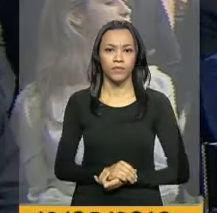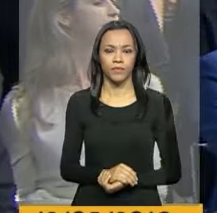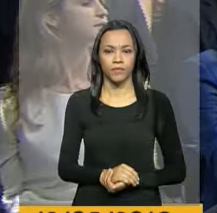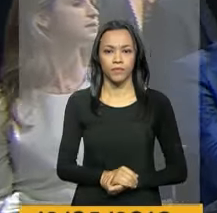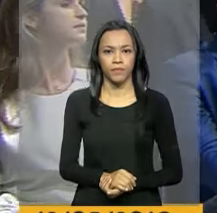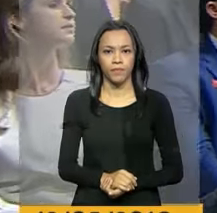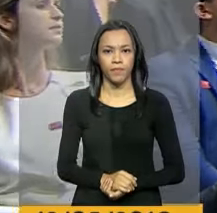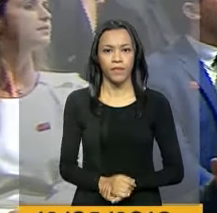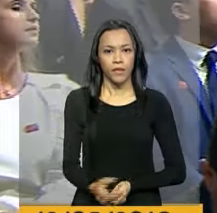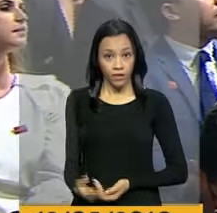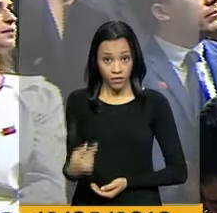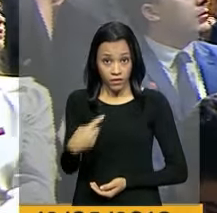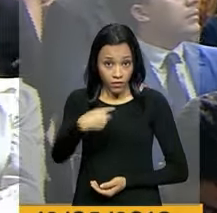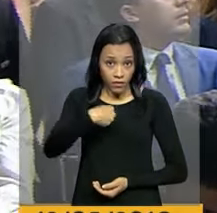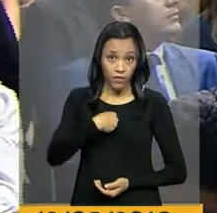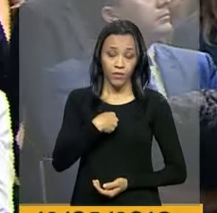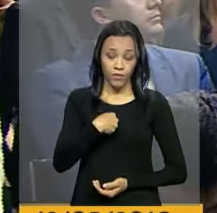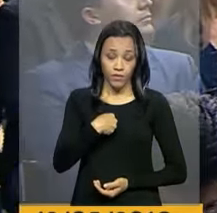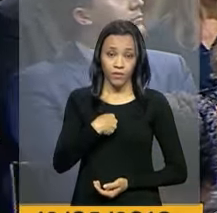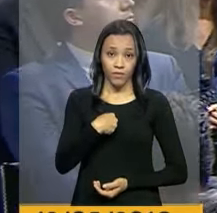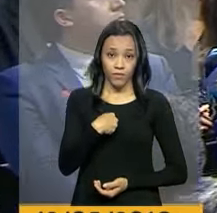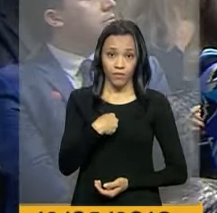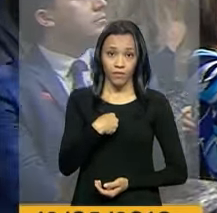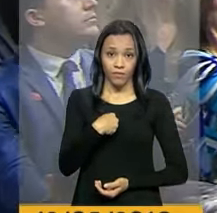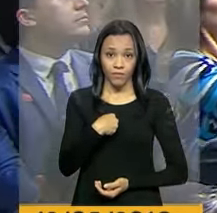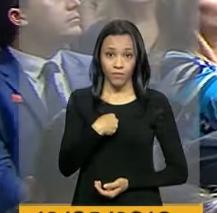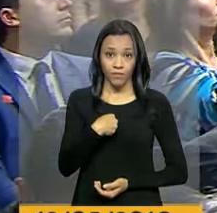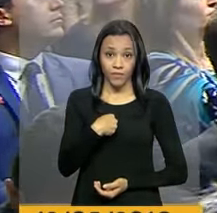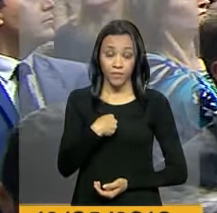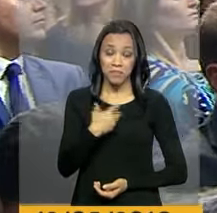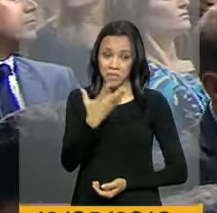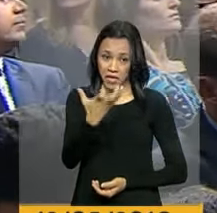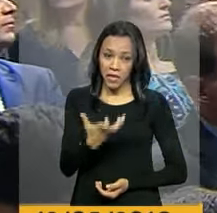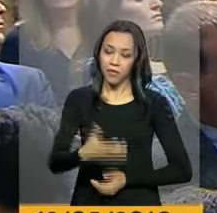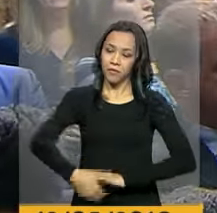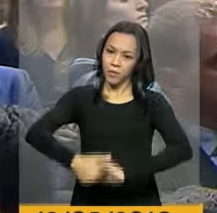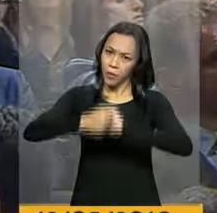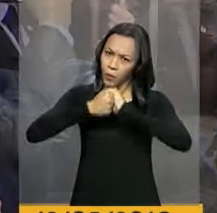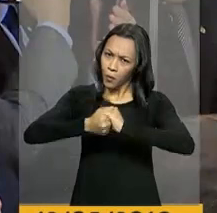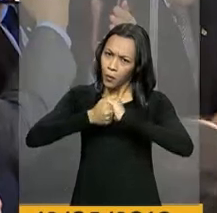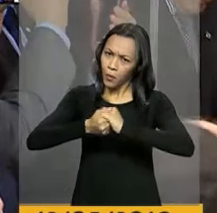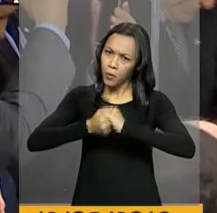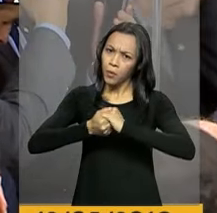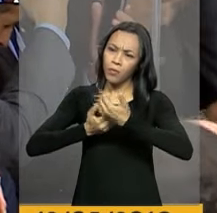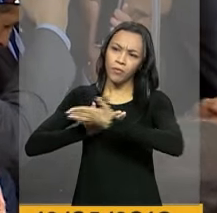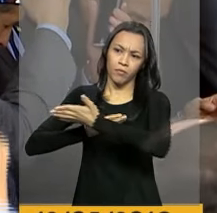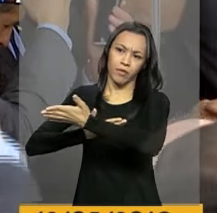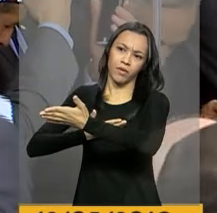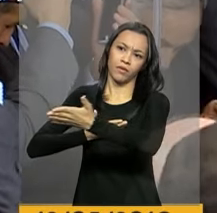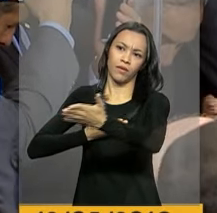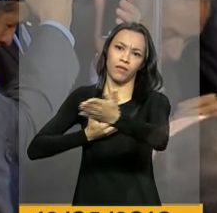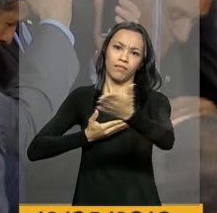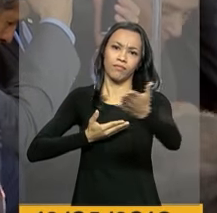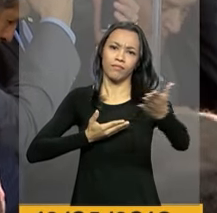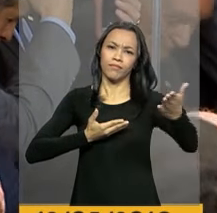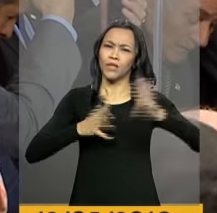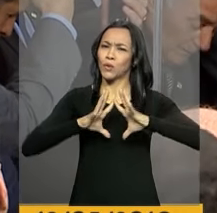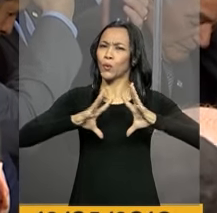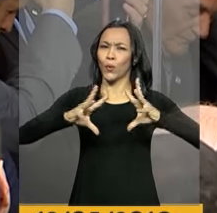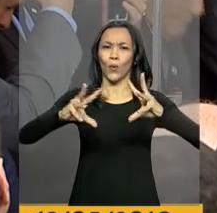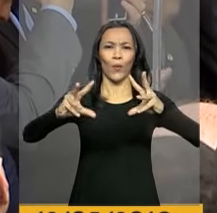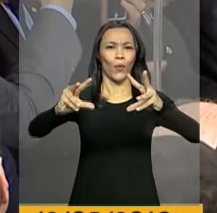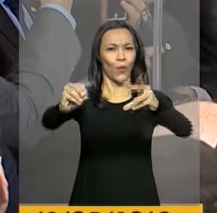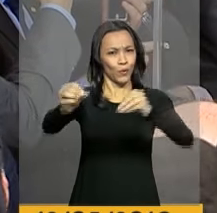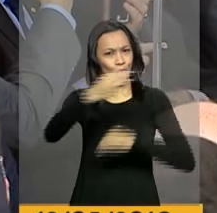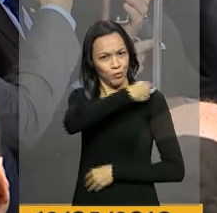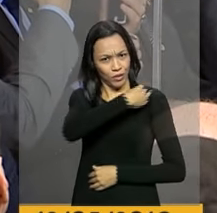eu quero cumprimentar todos os